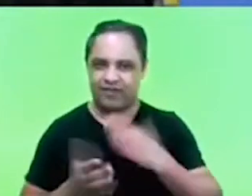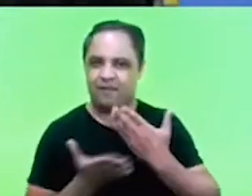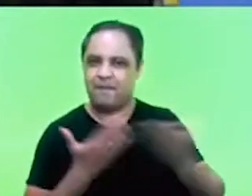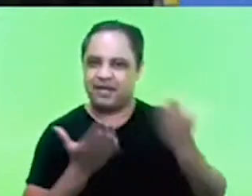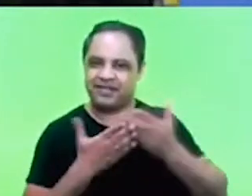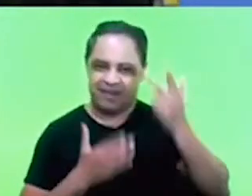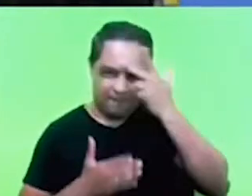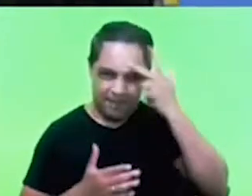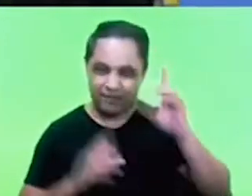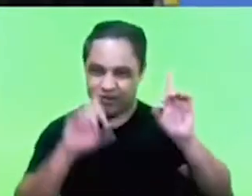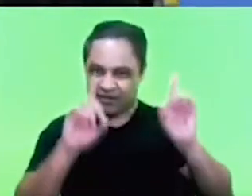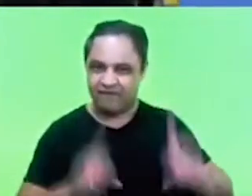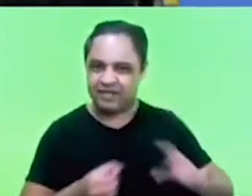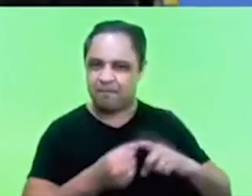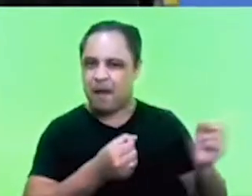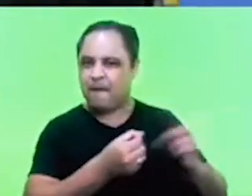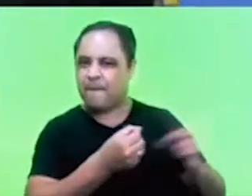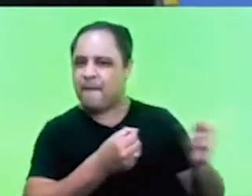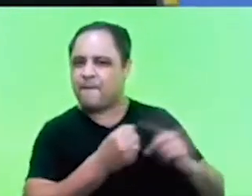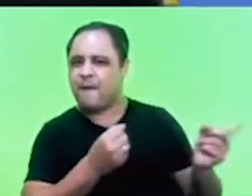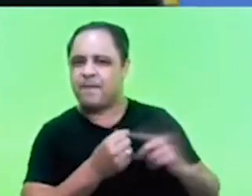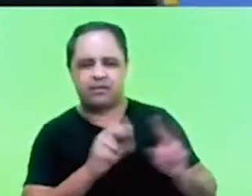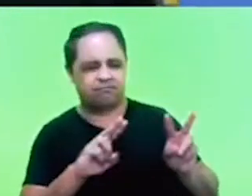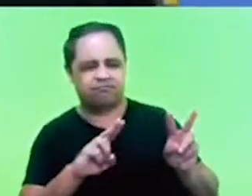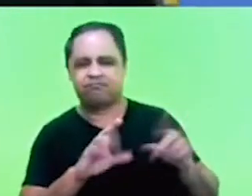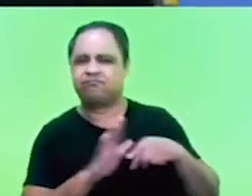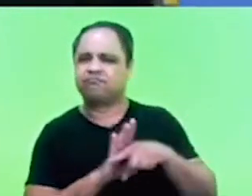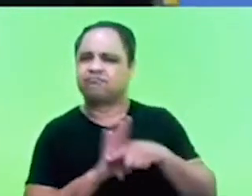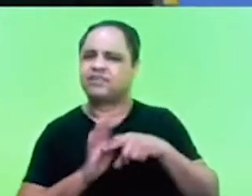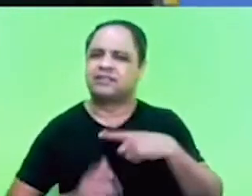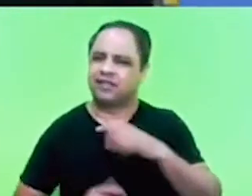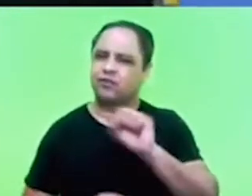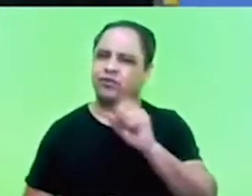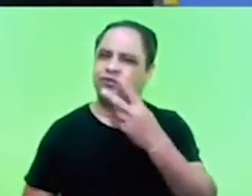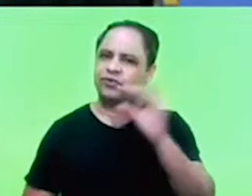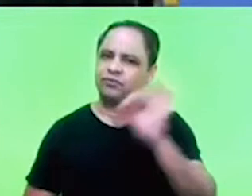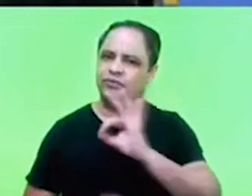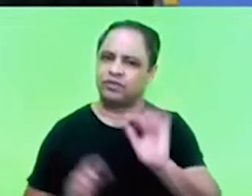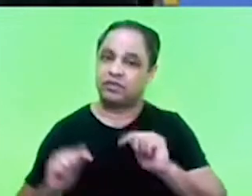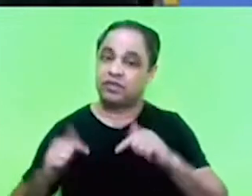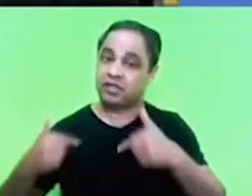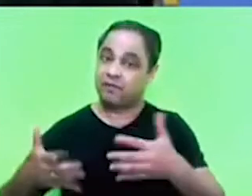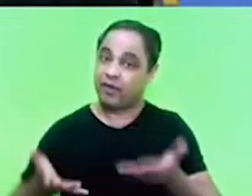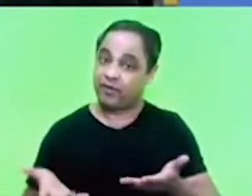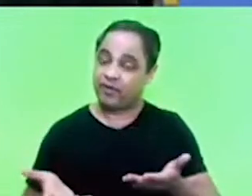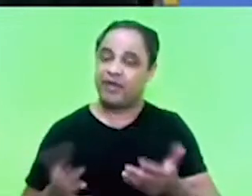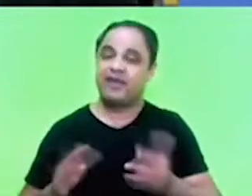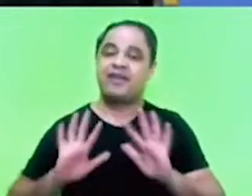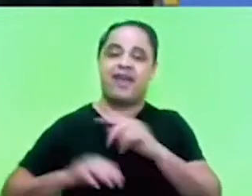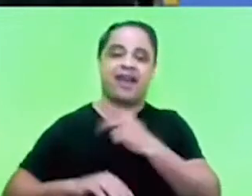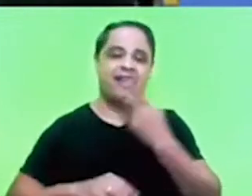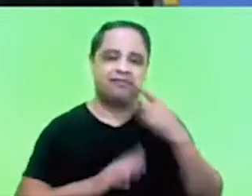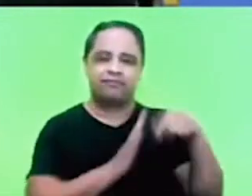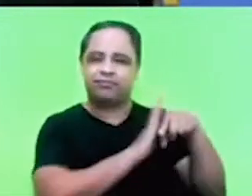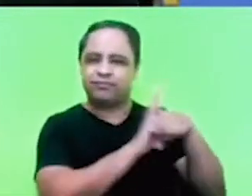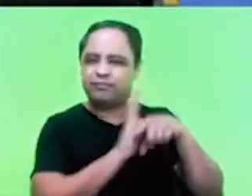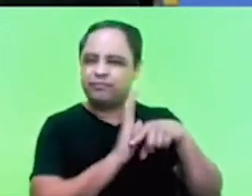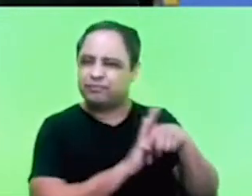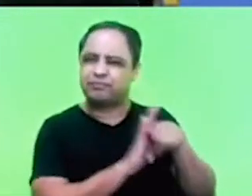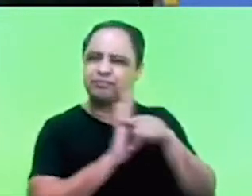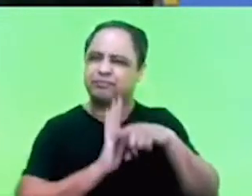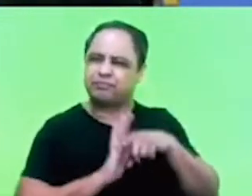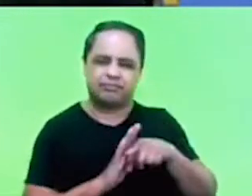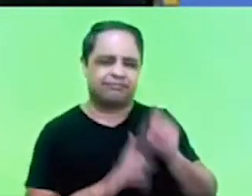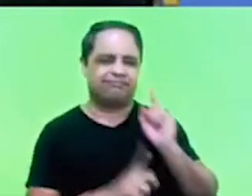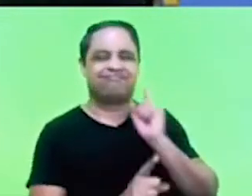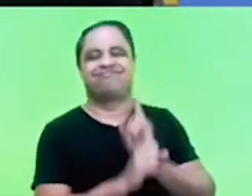com deficiência na empresa, e é uma empresa que tem 82% de engajamento. E ela fez uma investigação, e ela